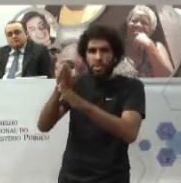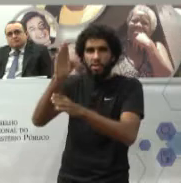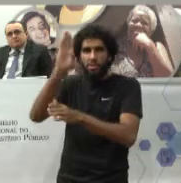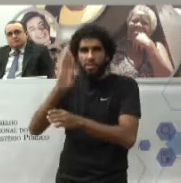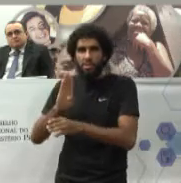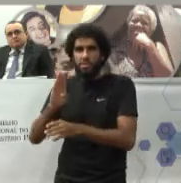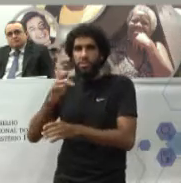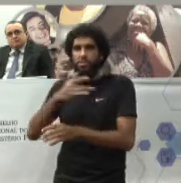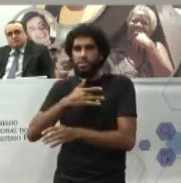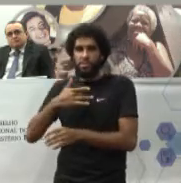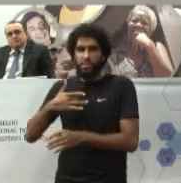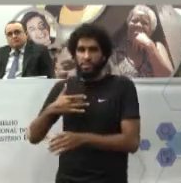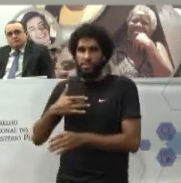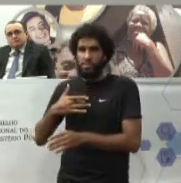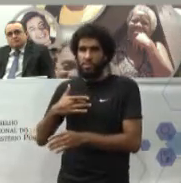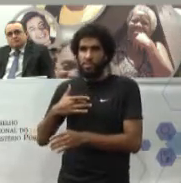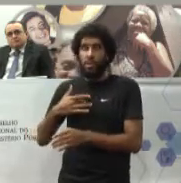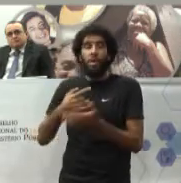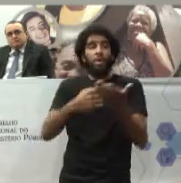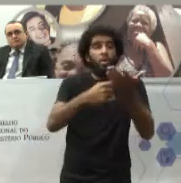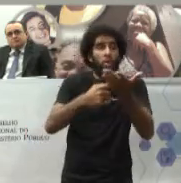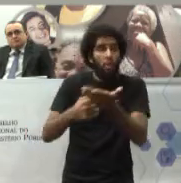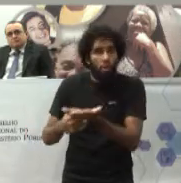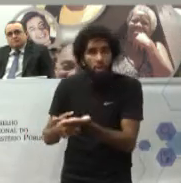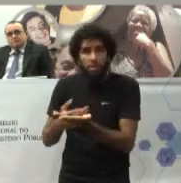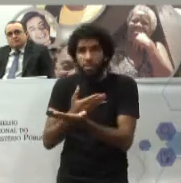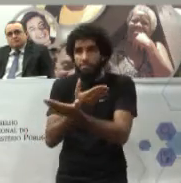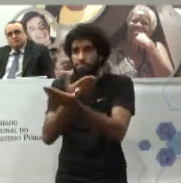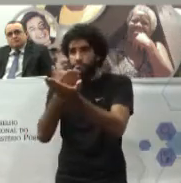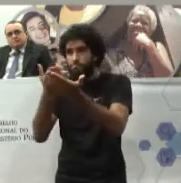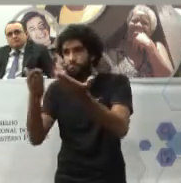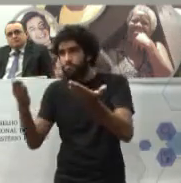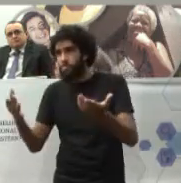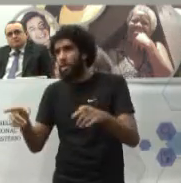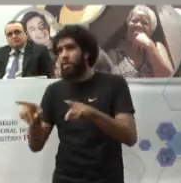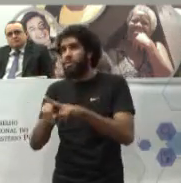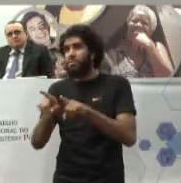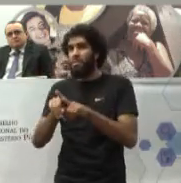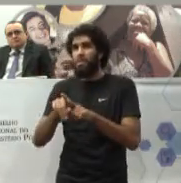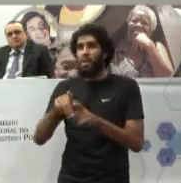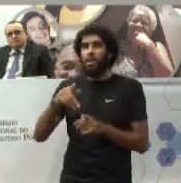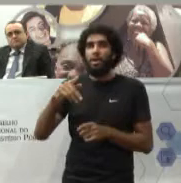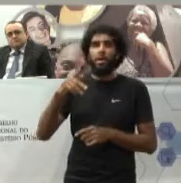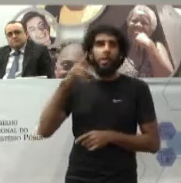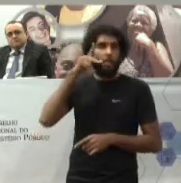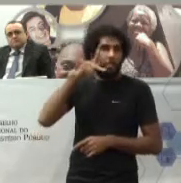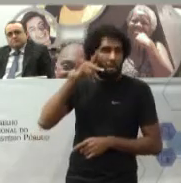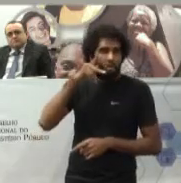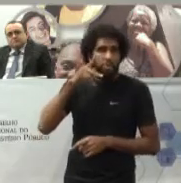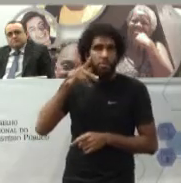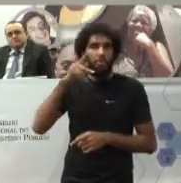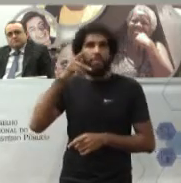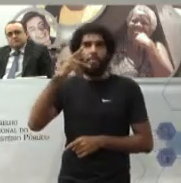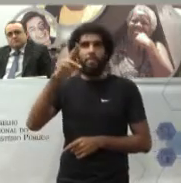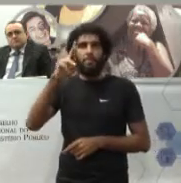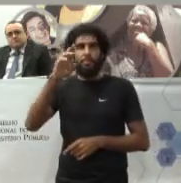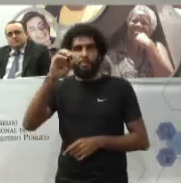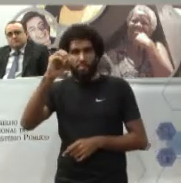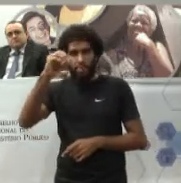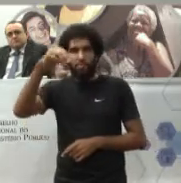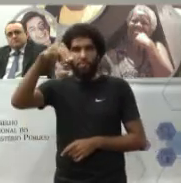de saúde convido a todos a os promotores juízes a conhecerem a